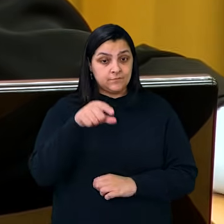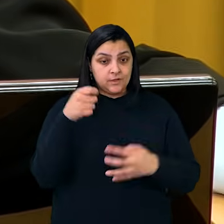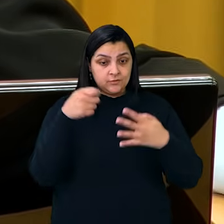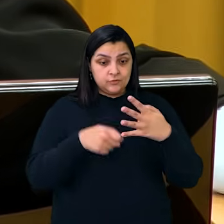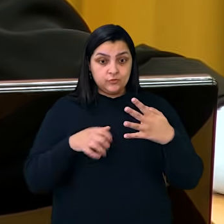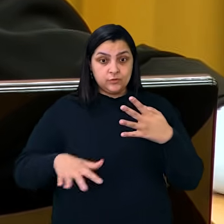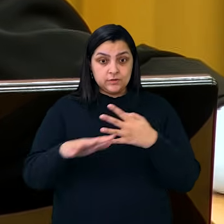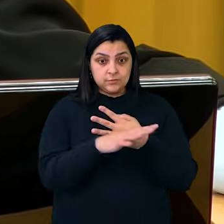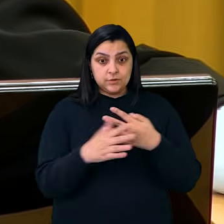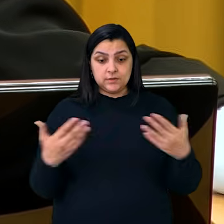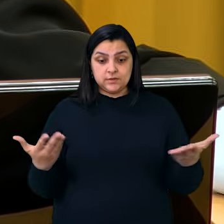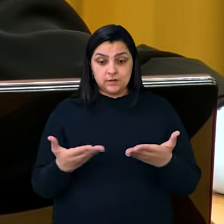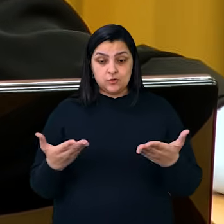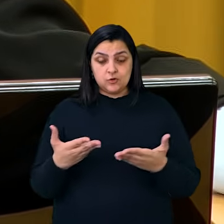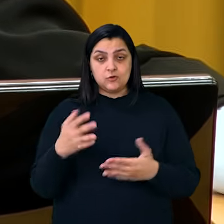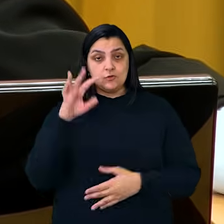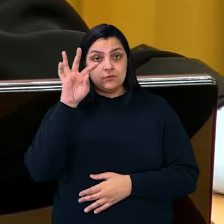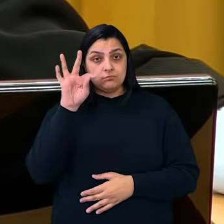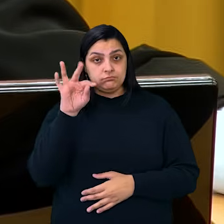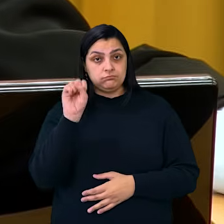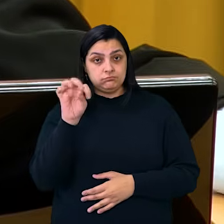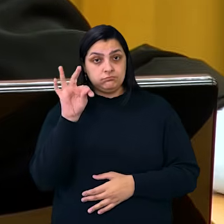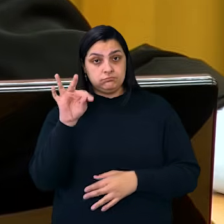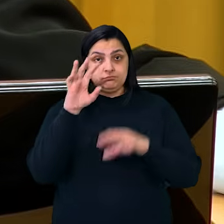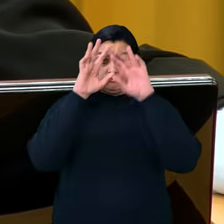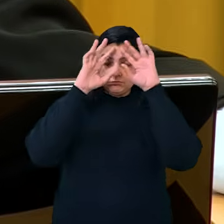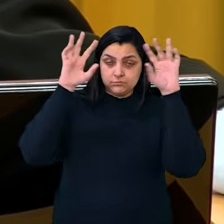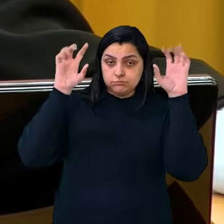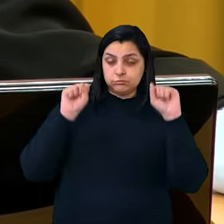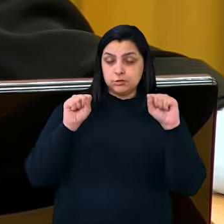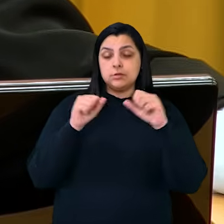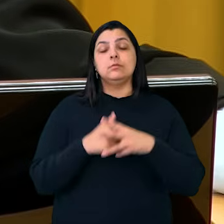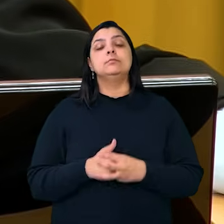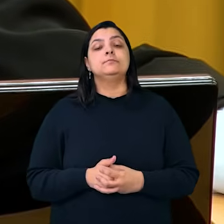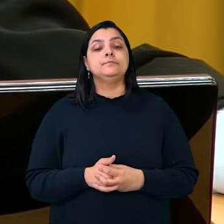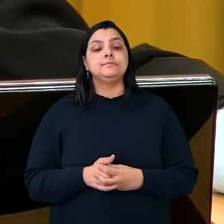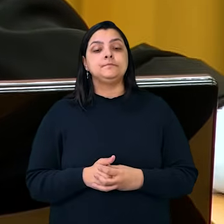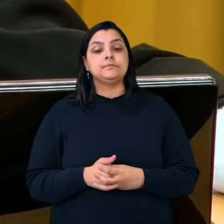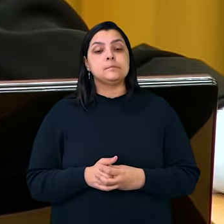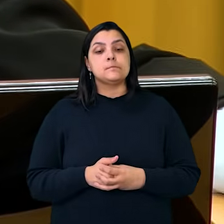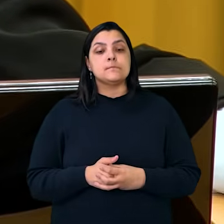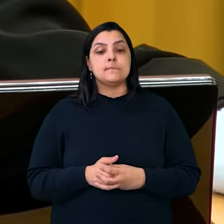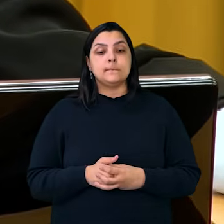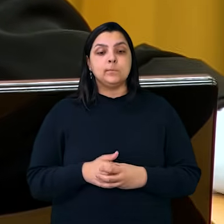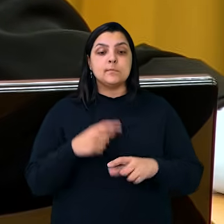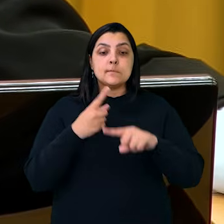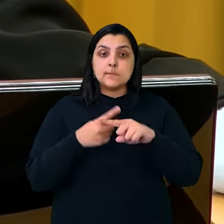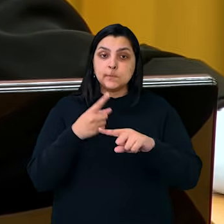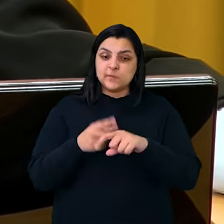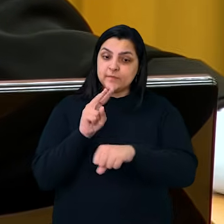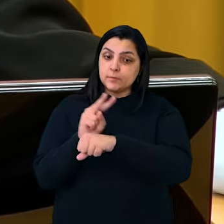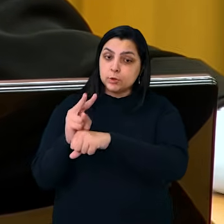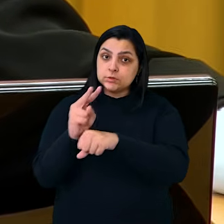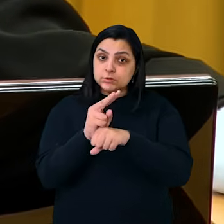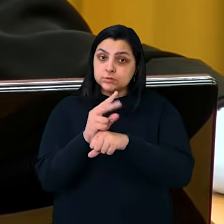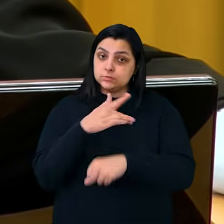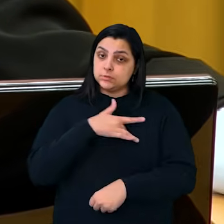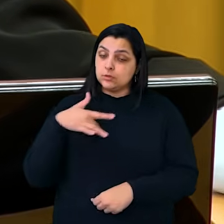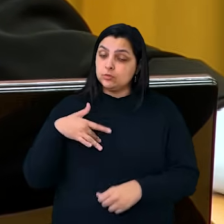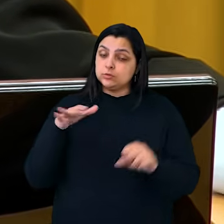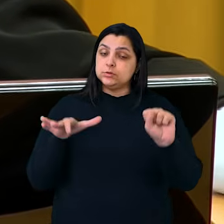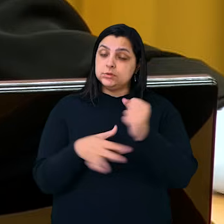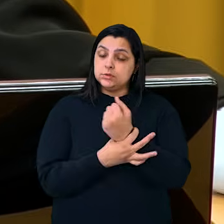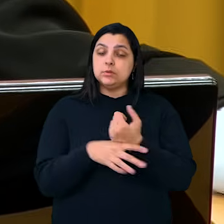nessa jurisprudência que vem se formando no tribunal, quanto à extensão da proteção da